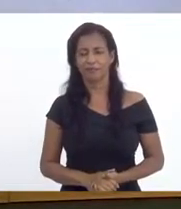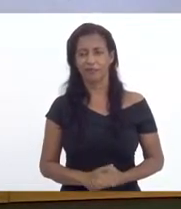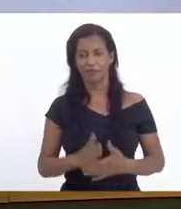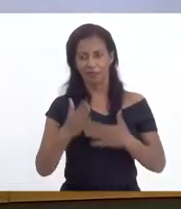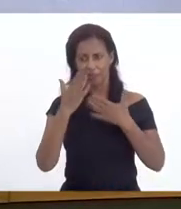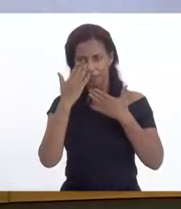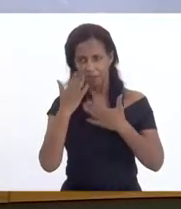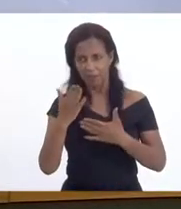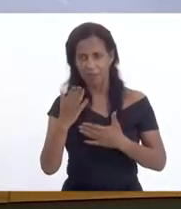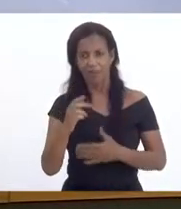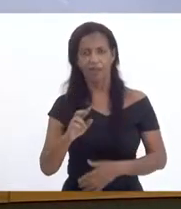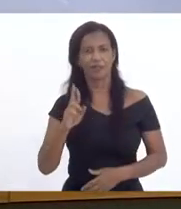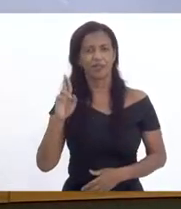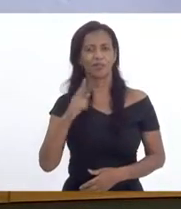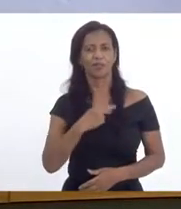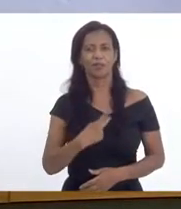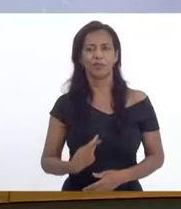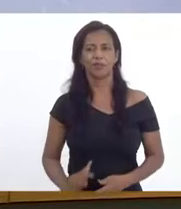Obrigado, senhor presidente.